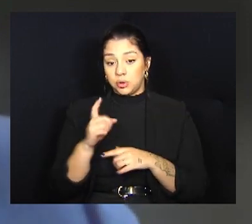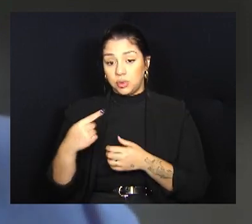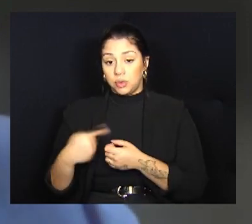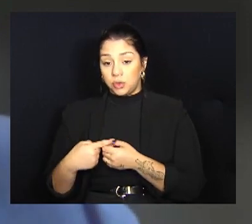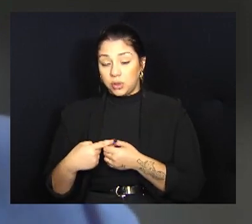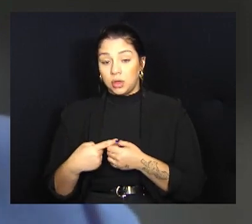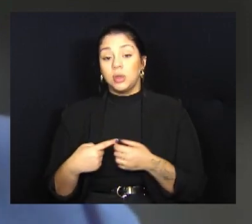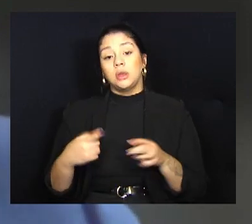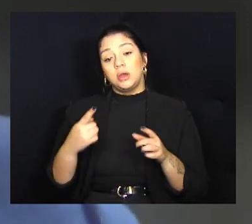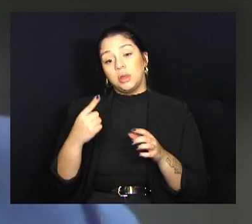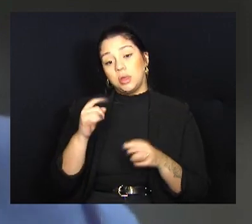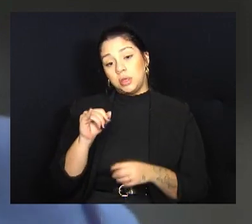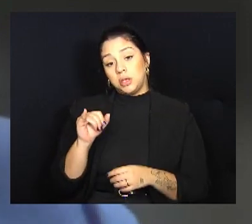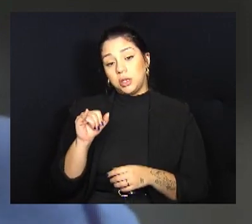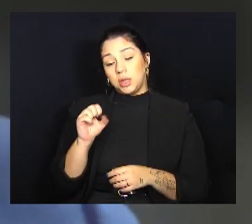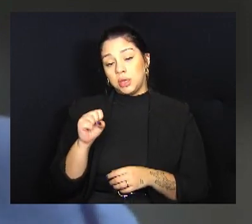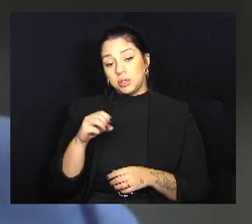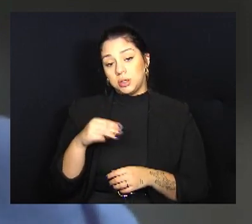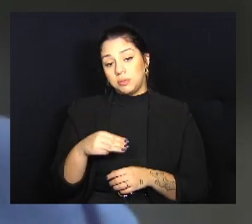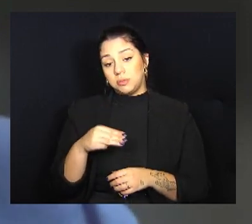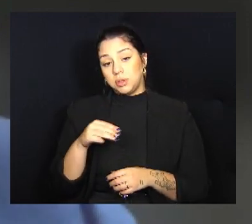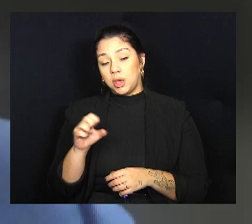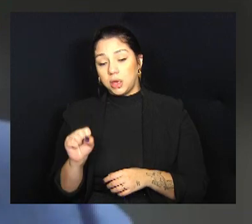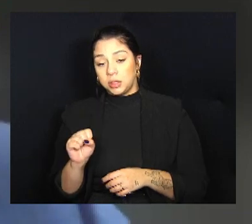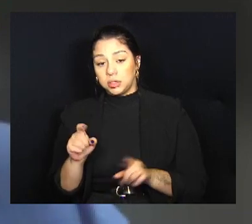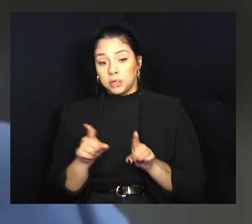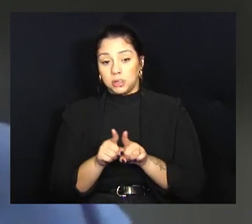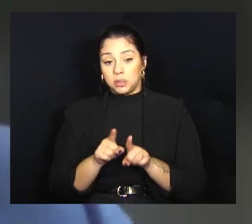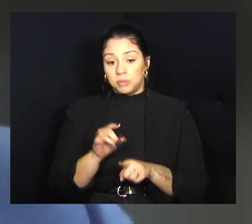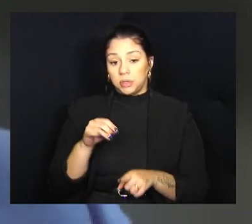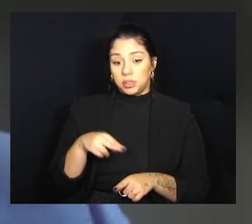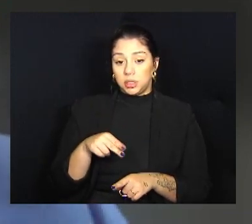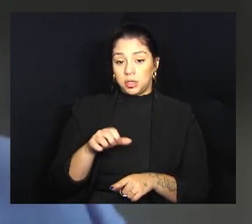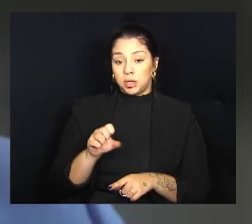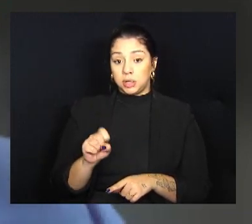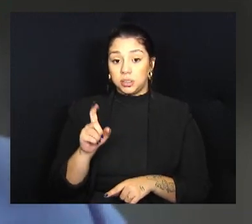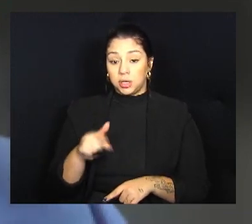ICMS e o ISS, que são de competência estadual e municipal atualmente.